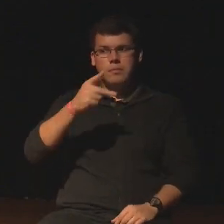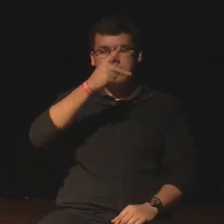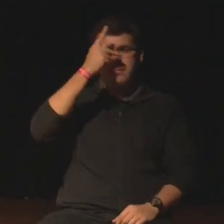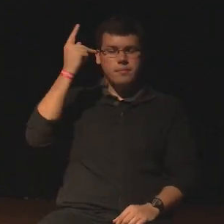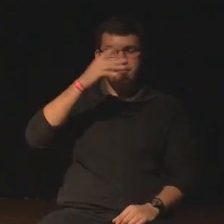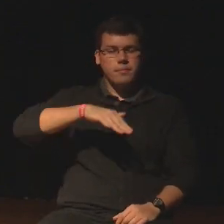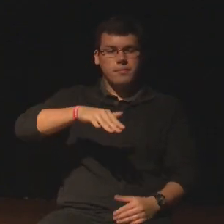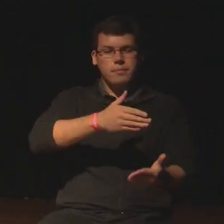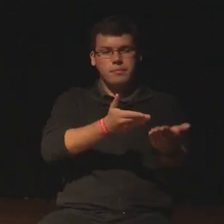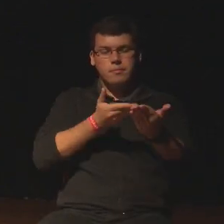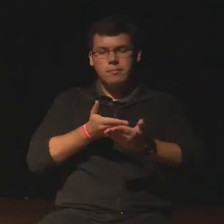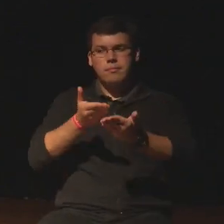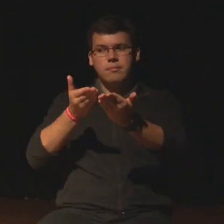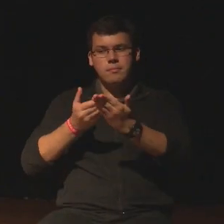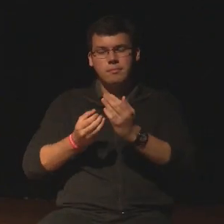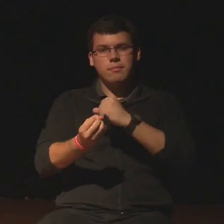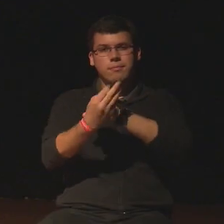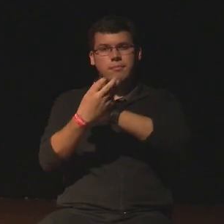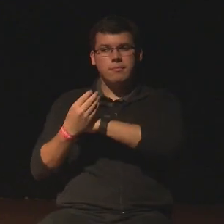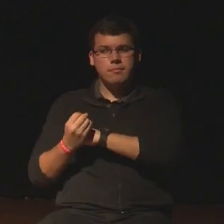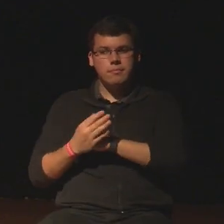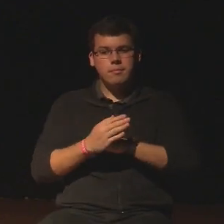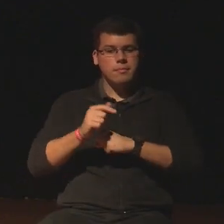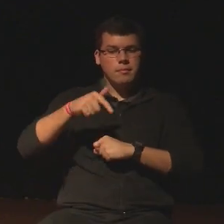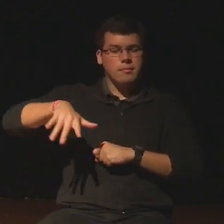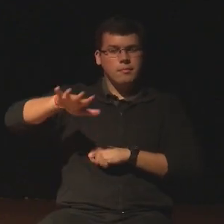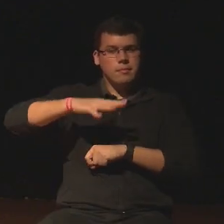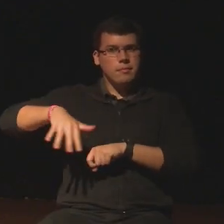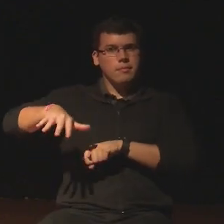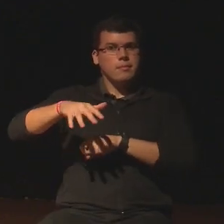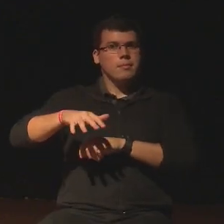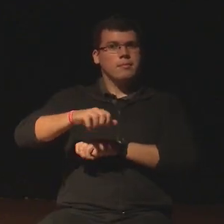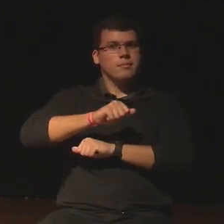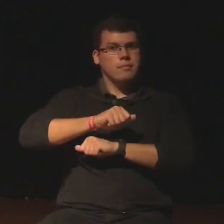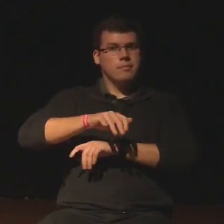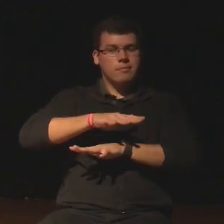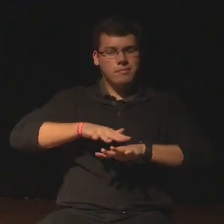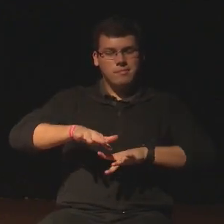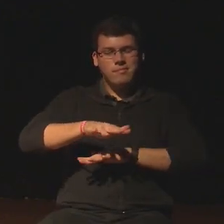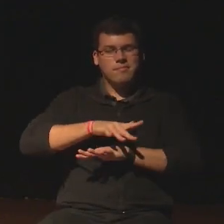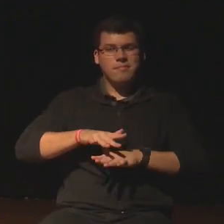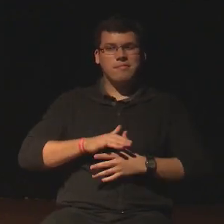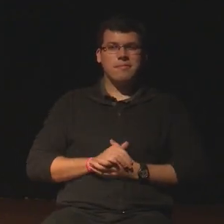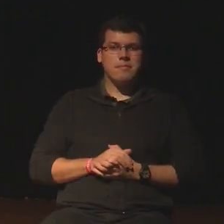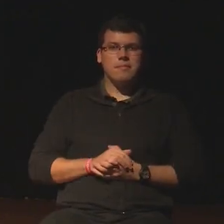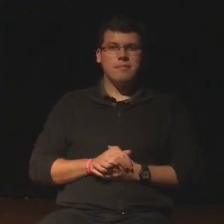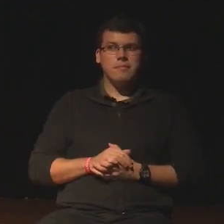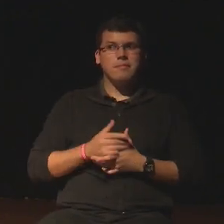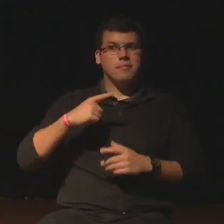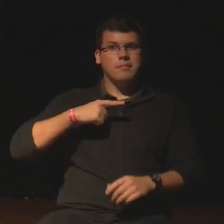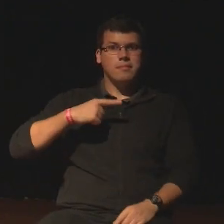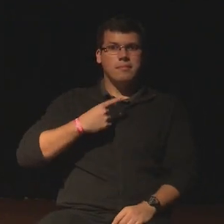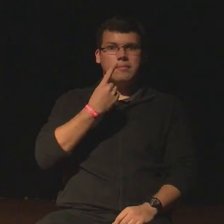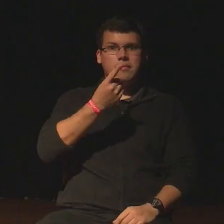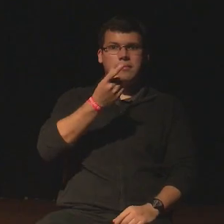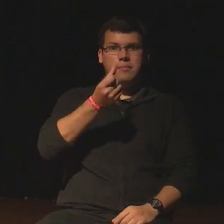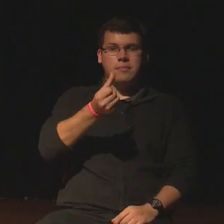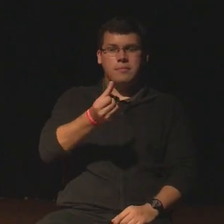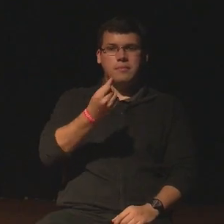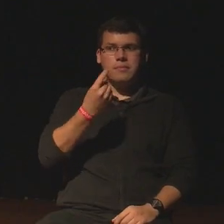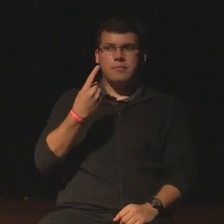para a transformação urbanística da região. Ao todo, foram registradas 161 contribuições